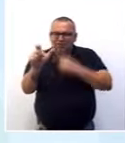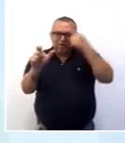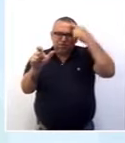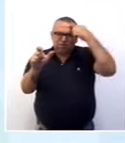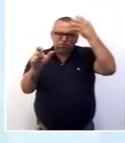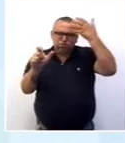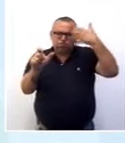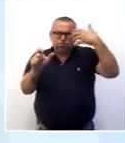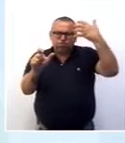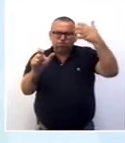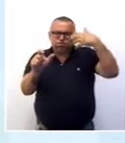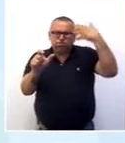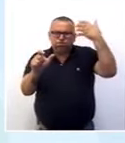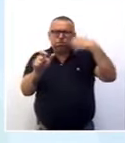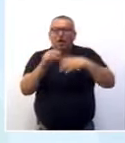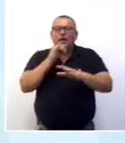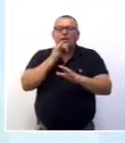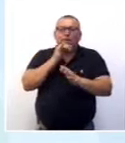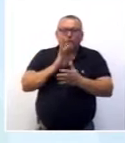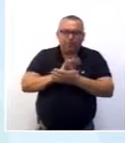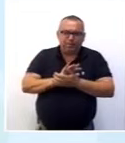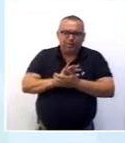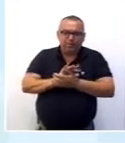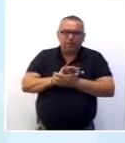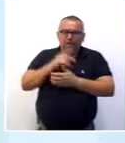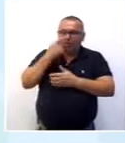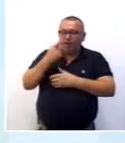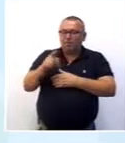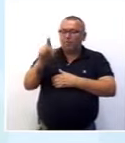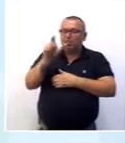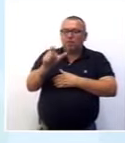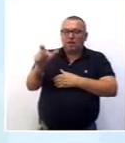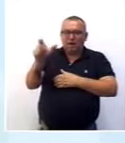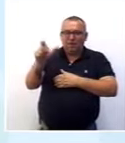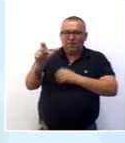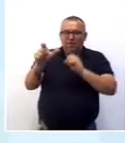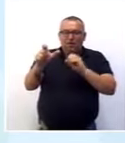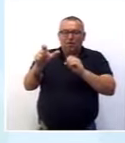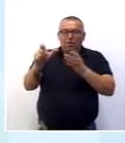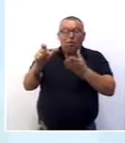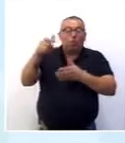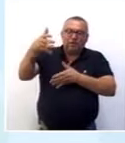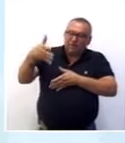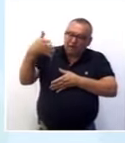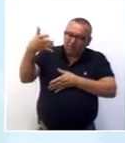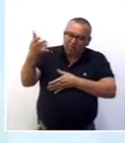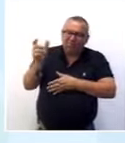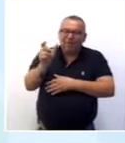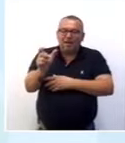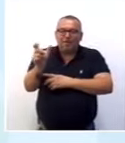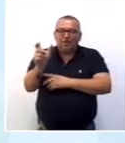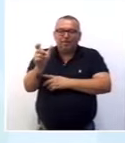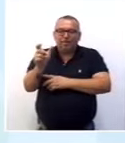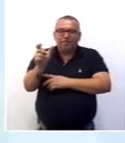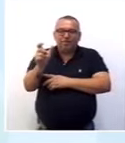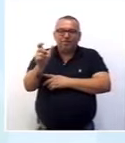em algumas situações. Por exemplo, dizemos palavras porque são questões,